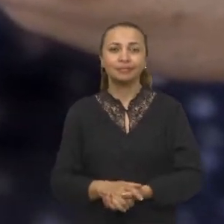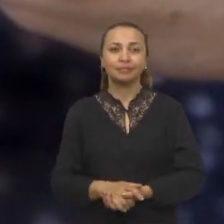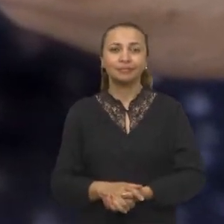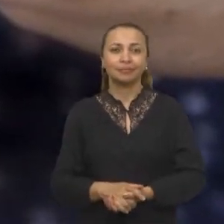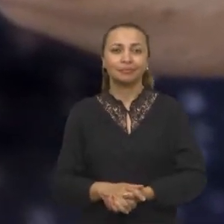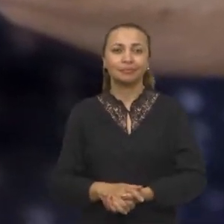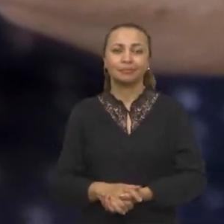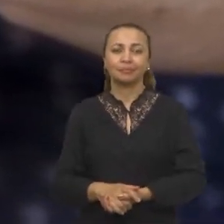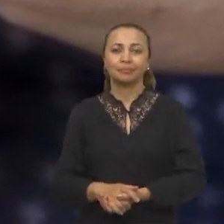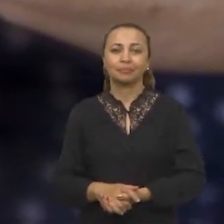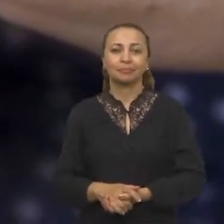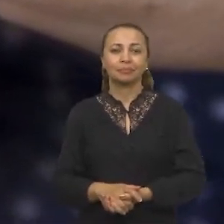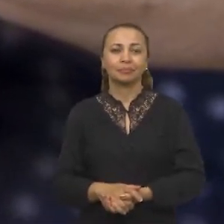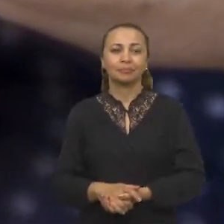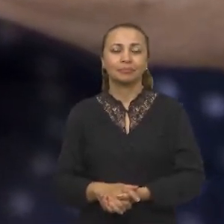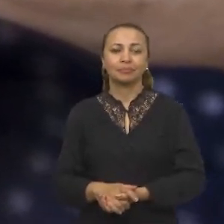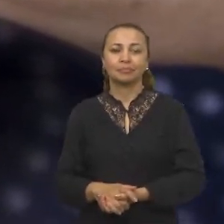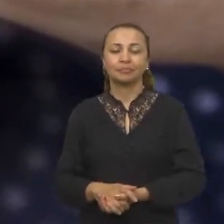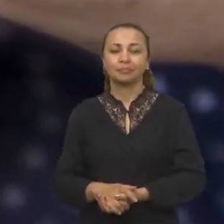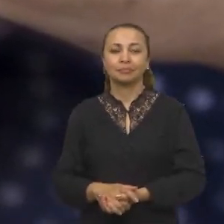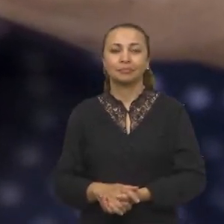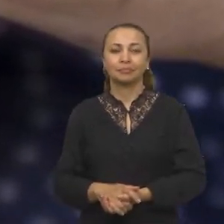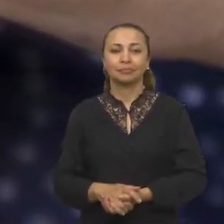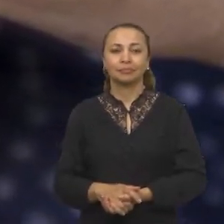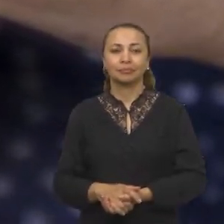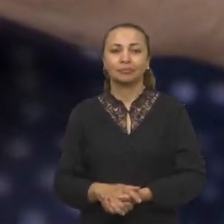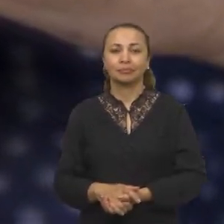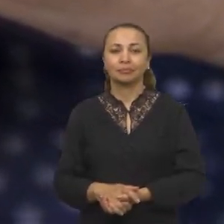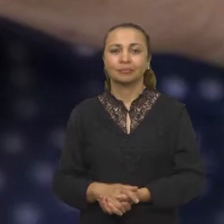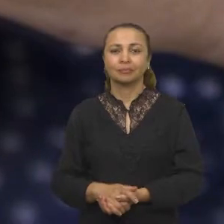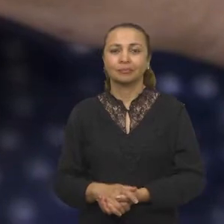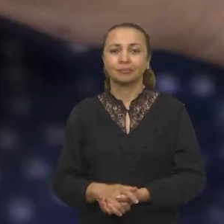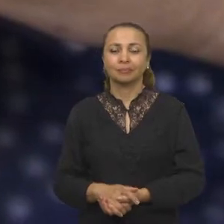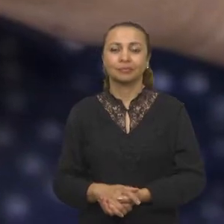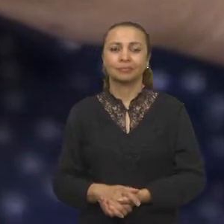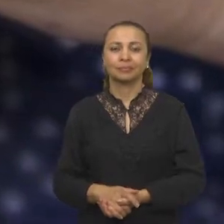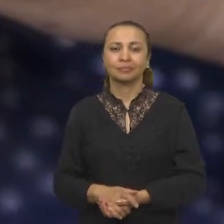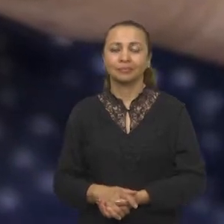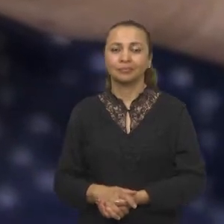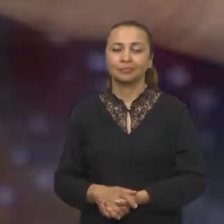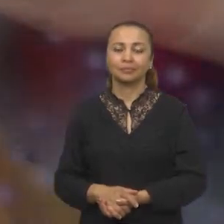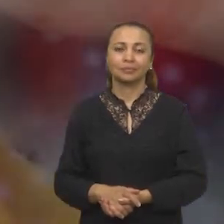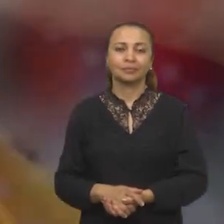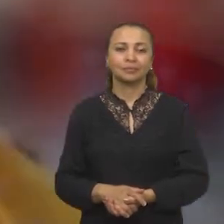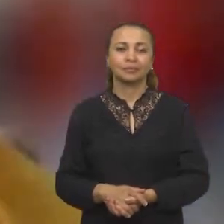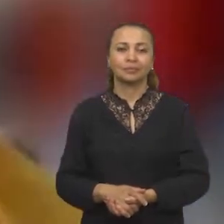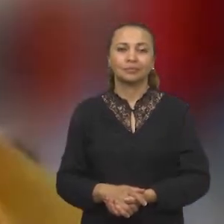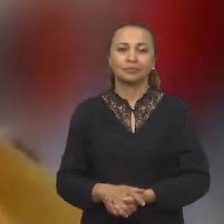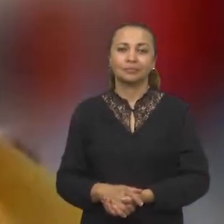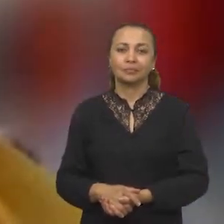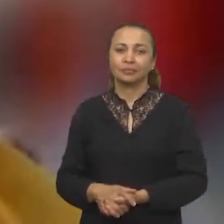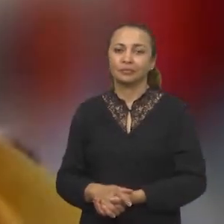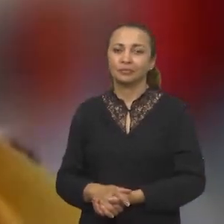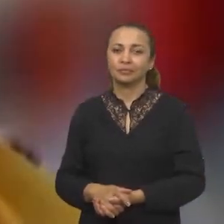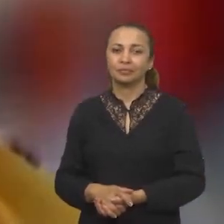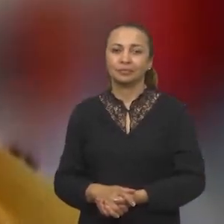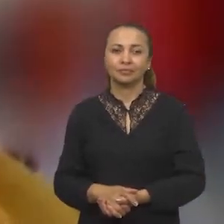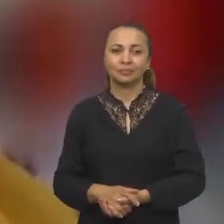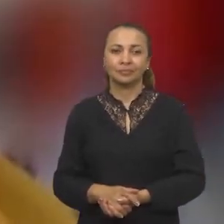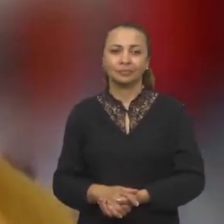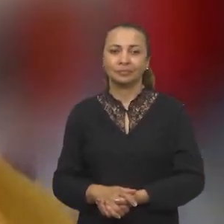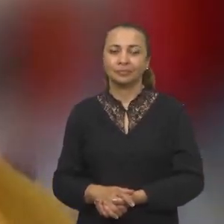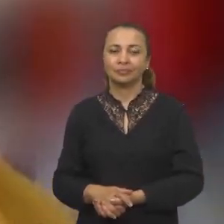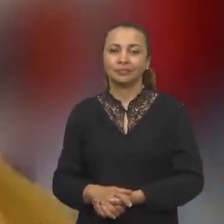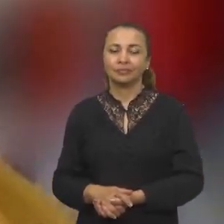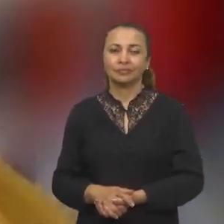As dificuldades que elas relataram muito são os problemas mamários, né? E esses problemas mamários, eles